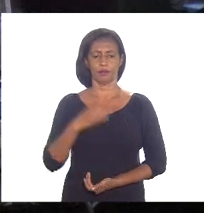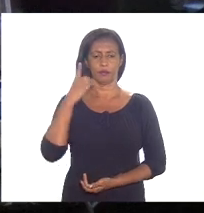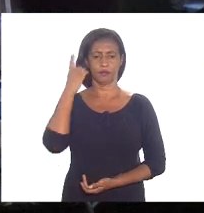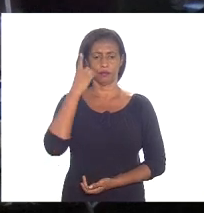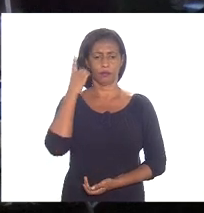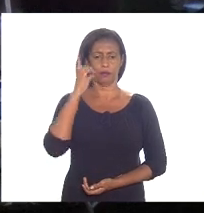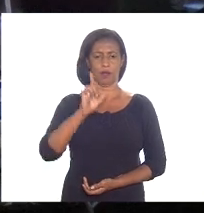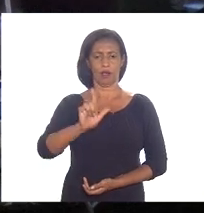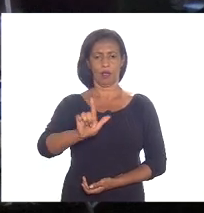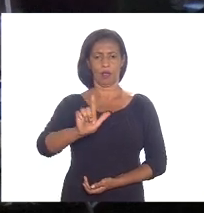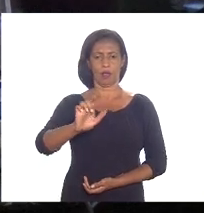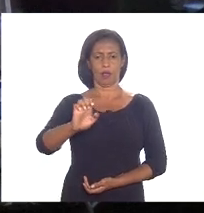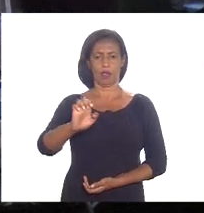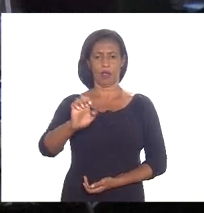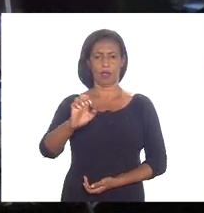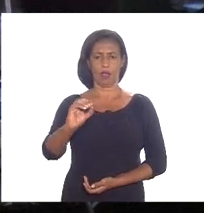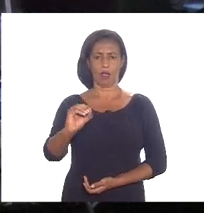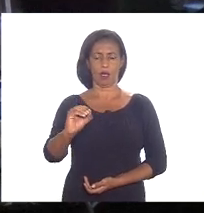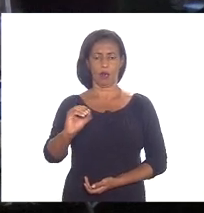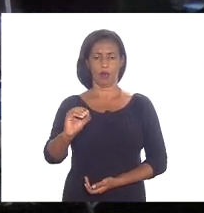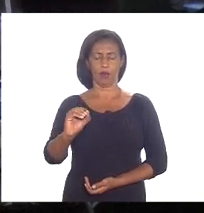Deputado Léo Vieira,